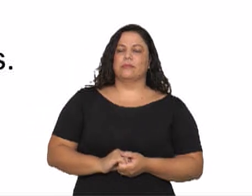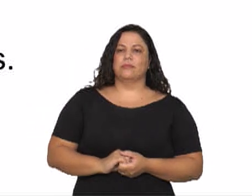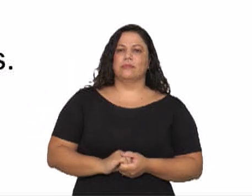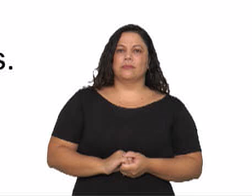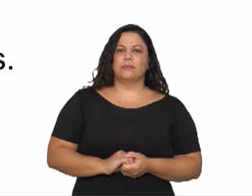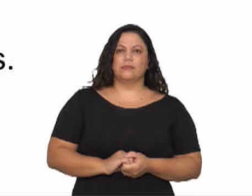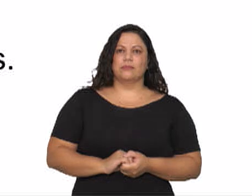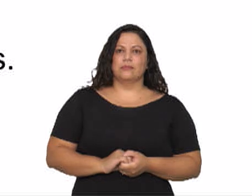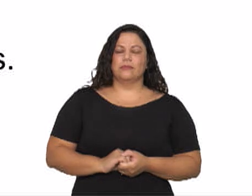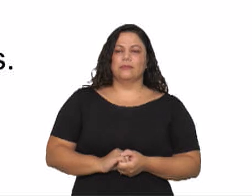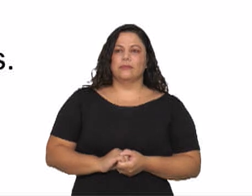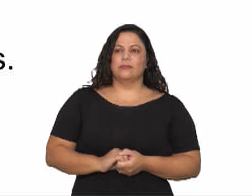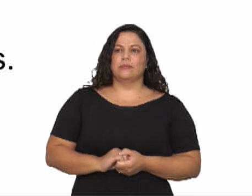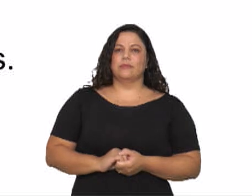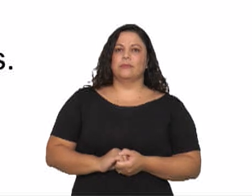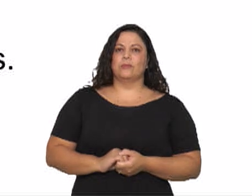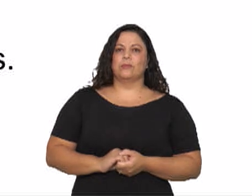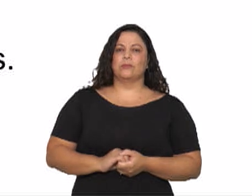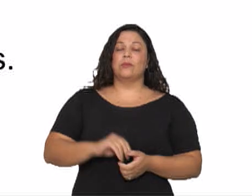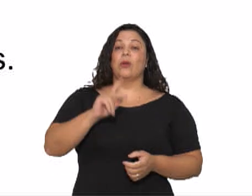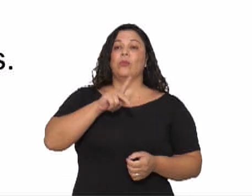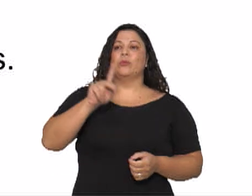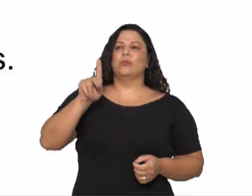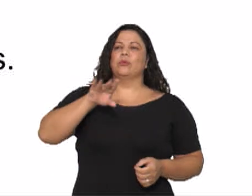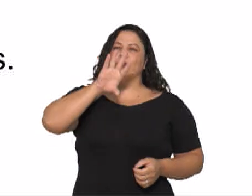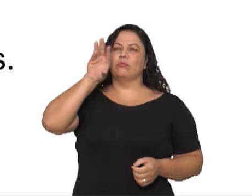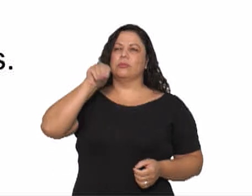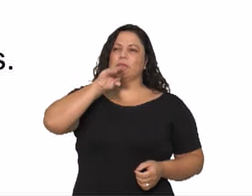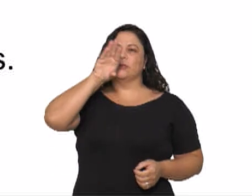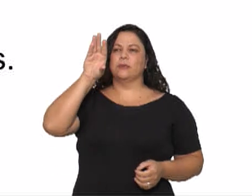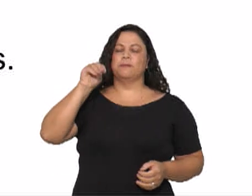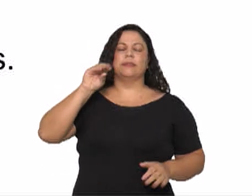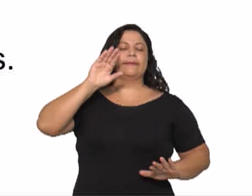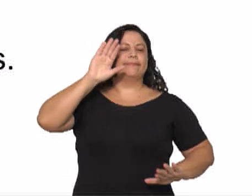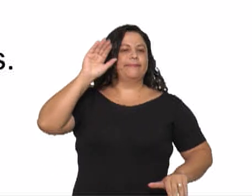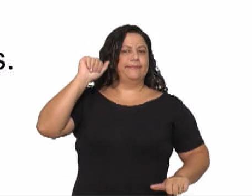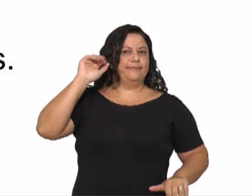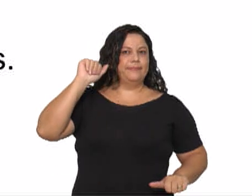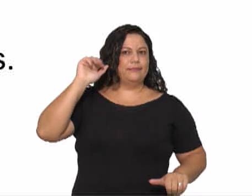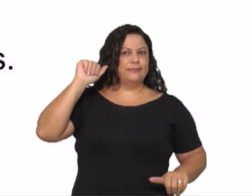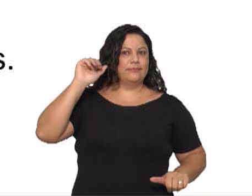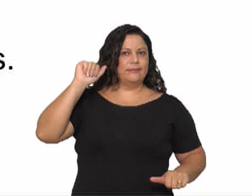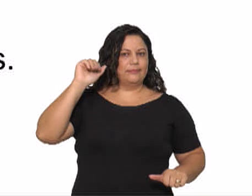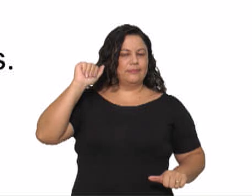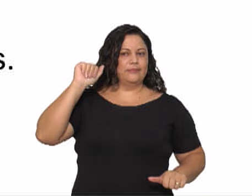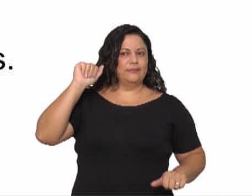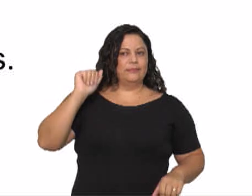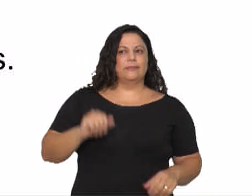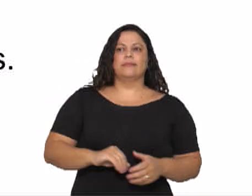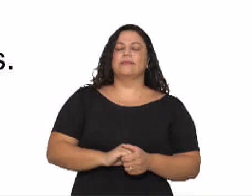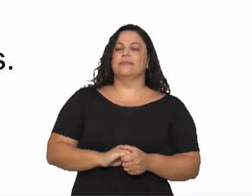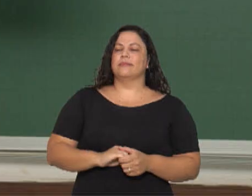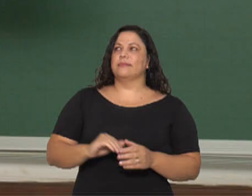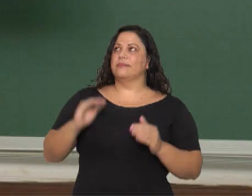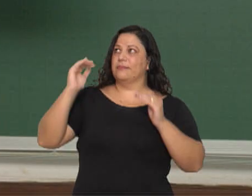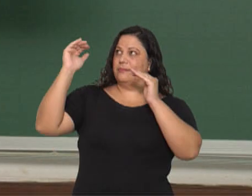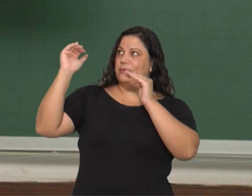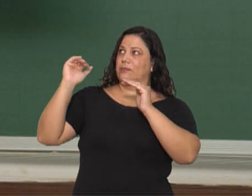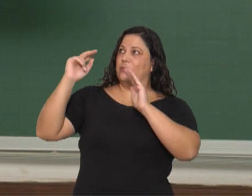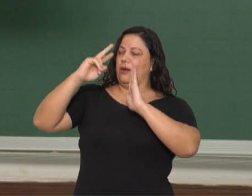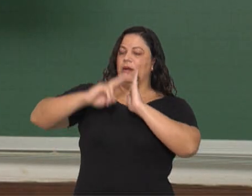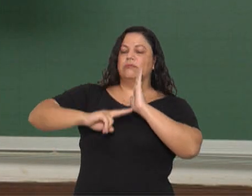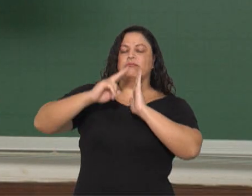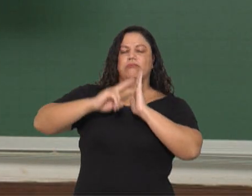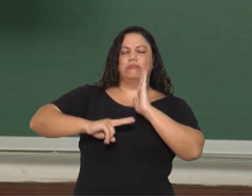montanhas, nadaria mais rios, iria a mais lugares aonde nunca he ido, aonde eu nunca fui, comeria